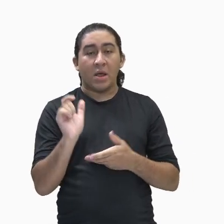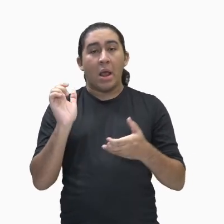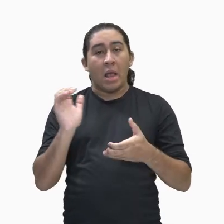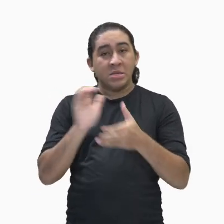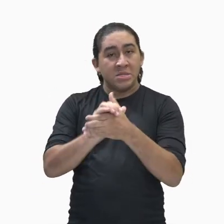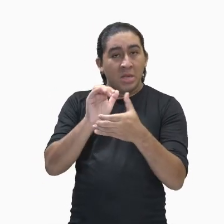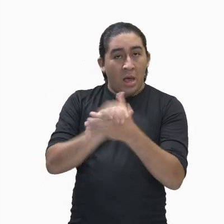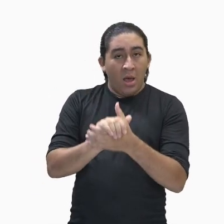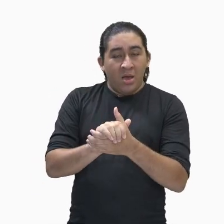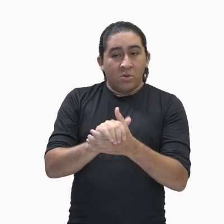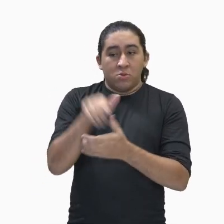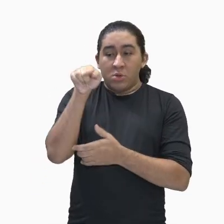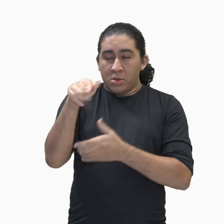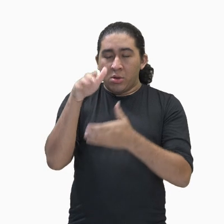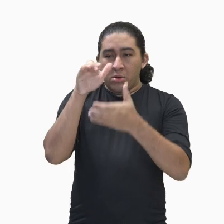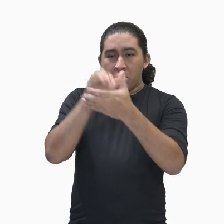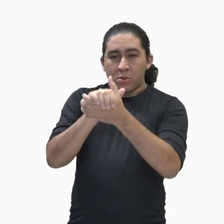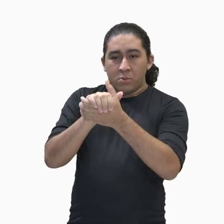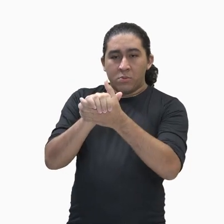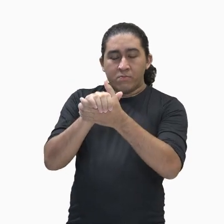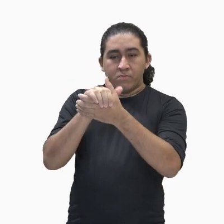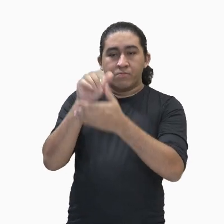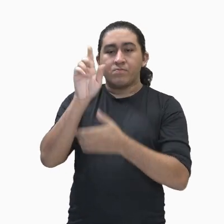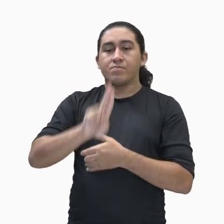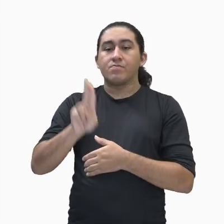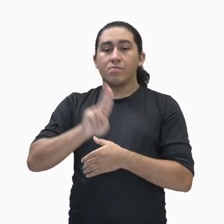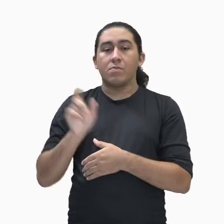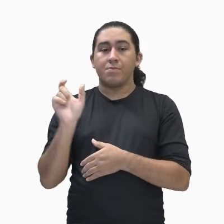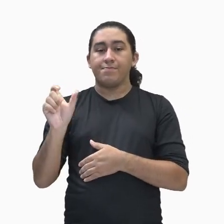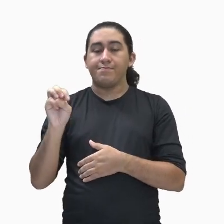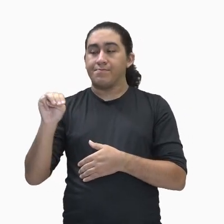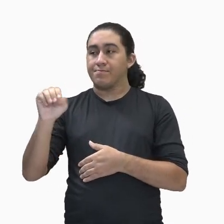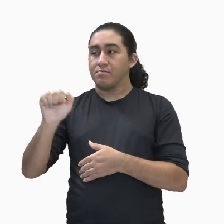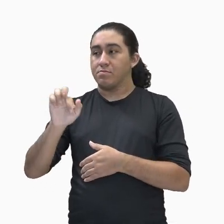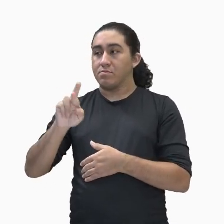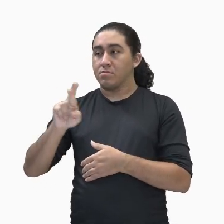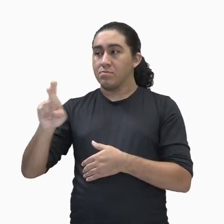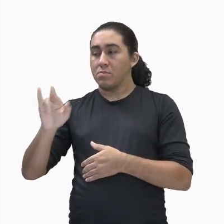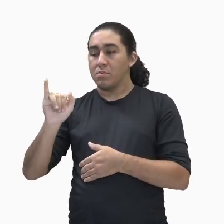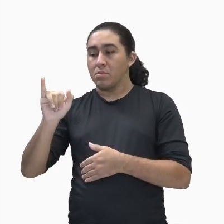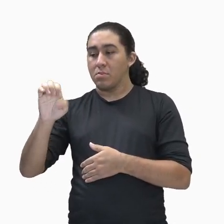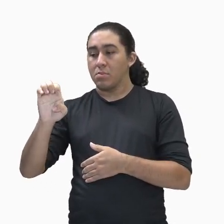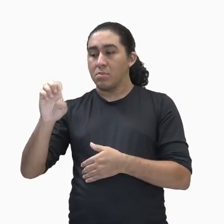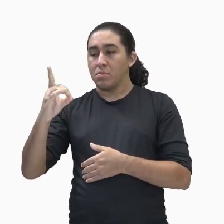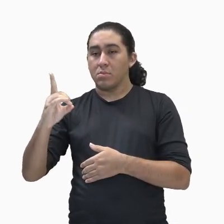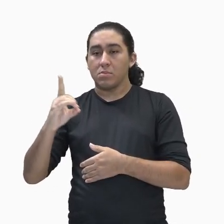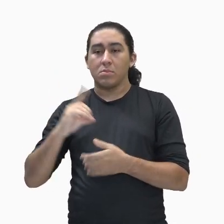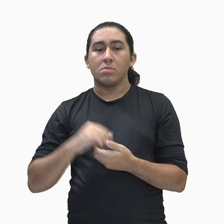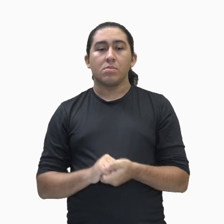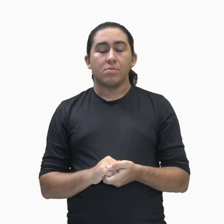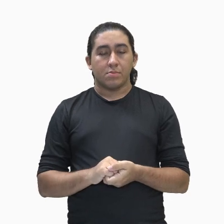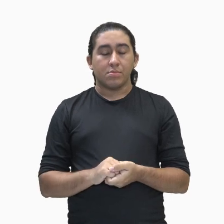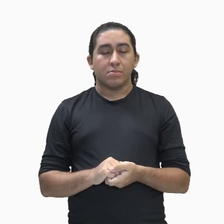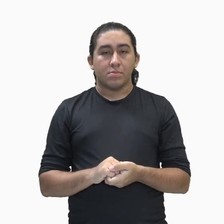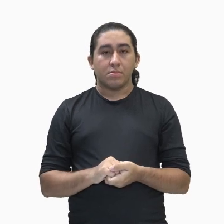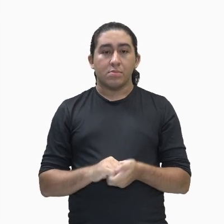a palavra brother. Brother. Brother. Então,